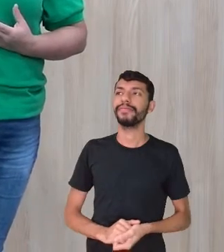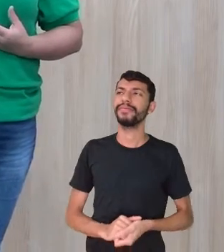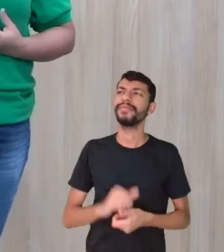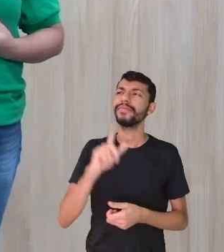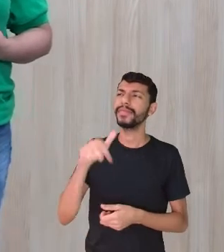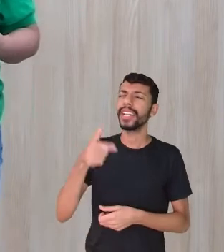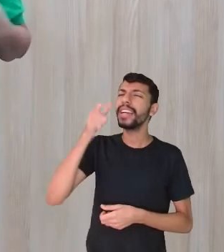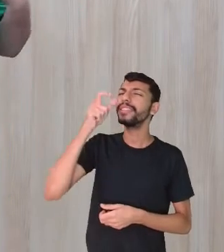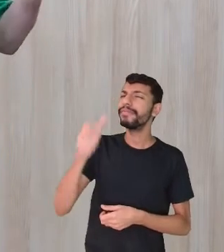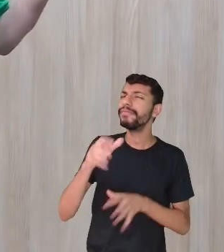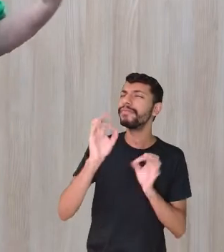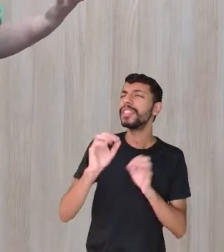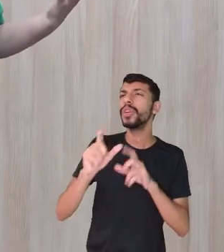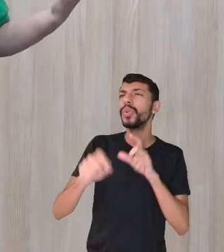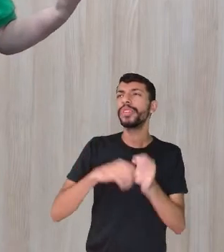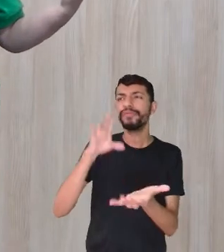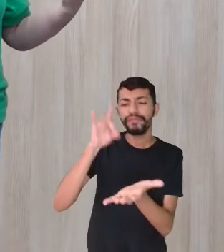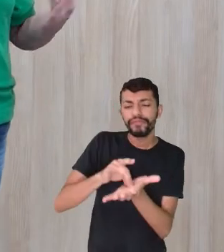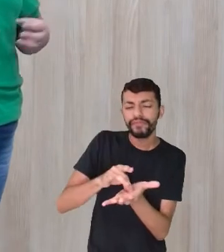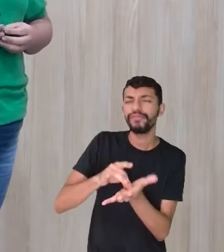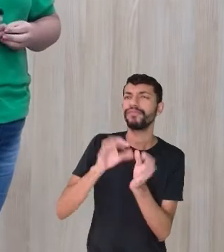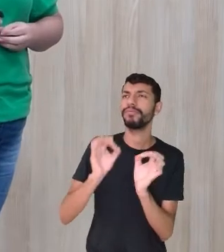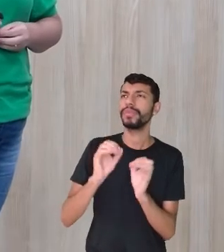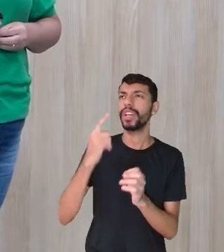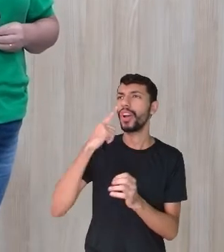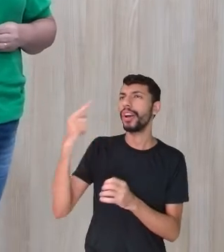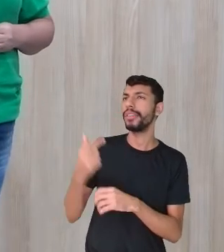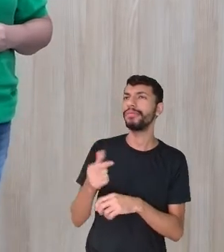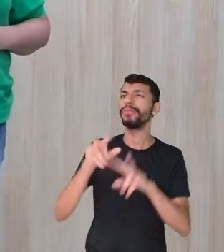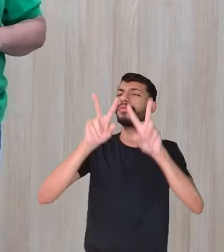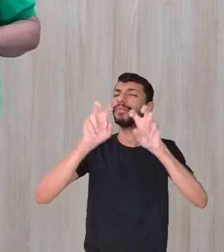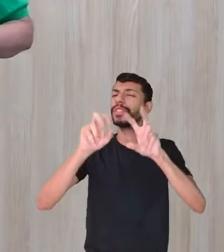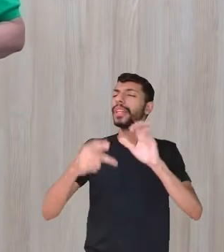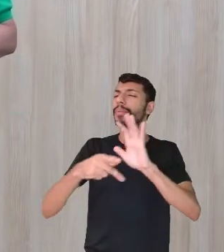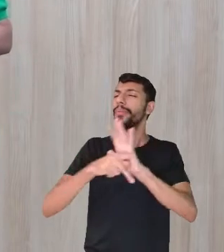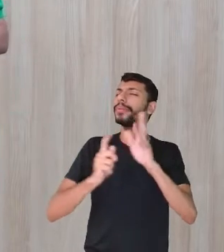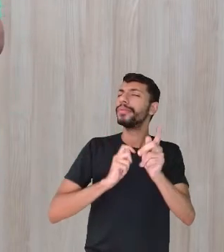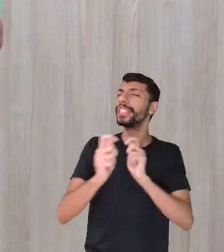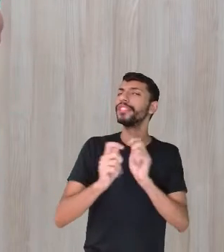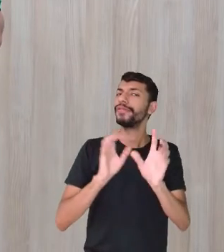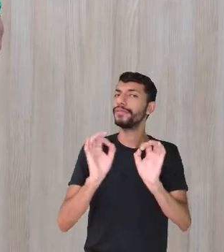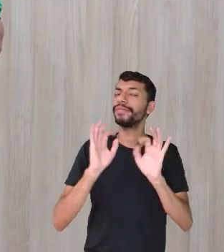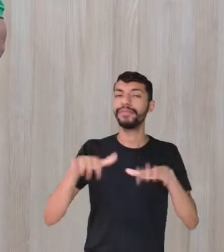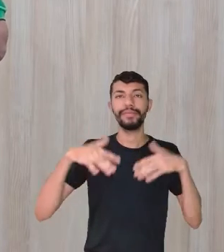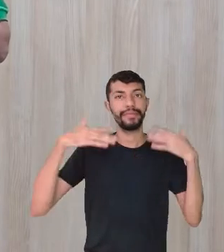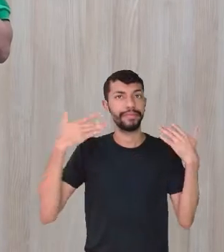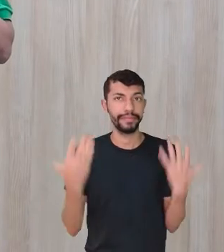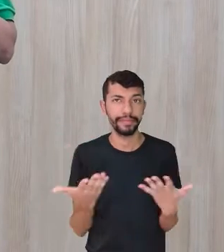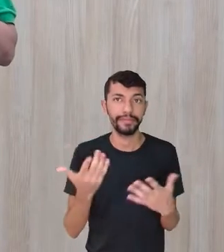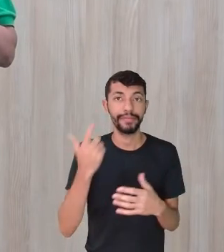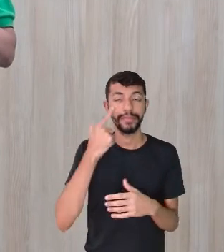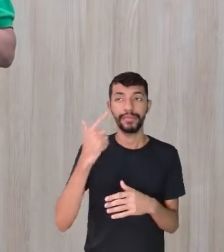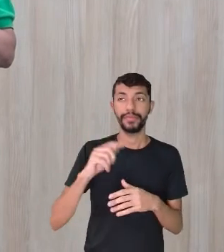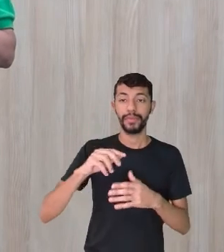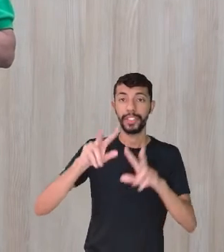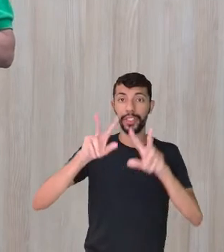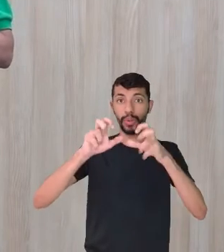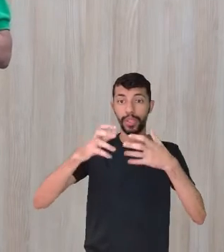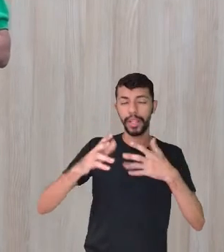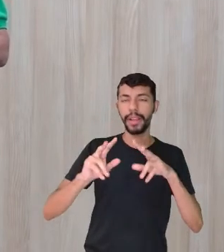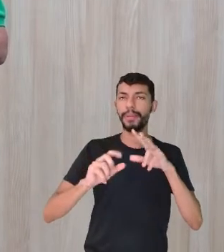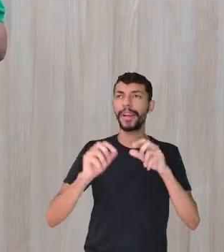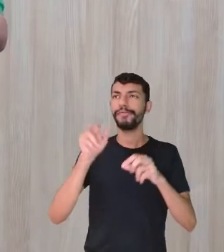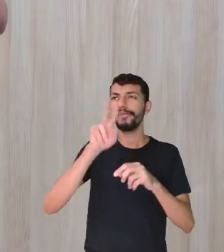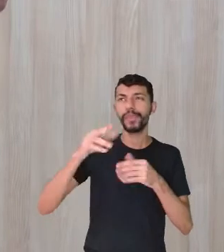É interessante, não é? Definir, não é? Esse tema da entrevista. E a partir desse